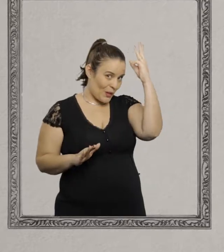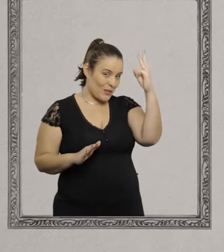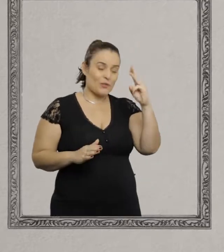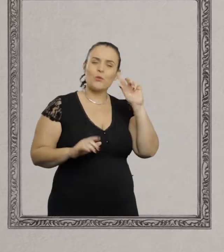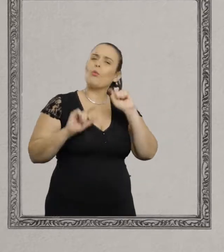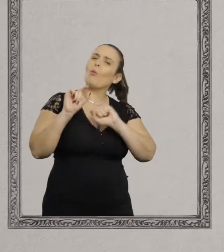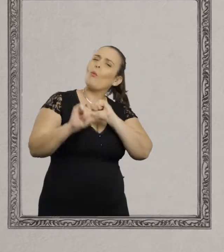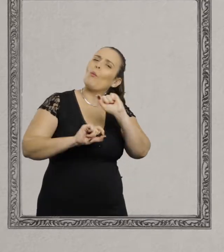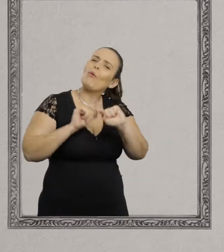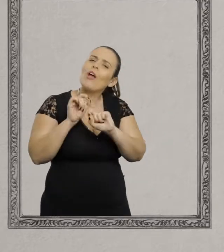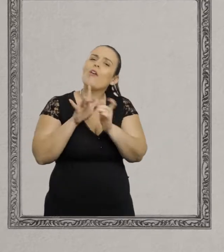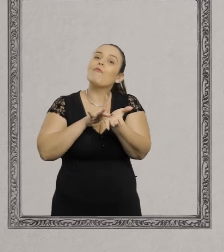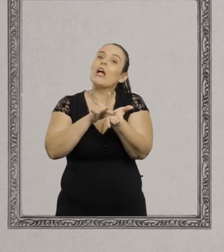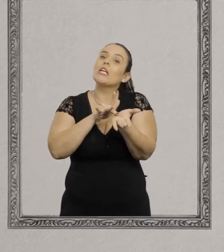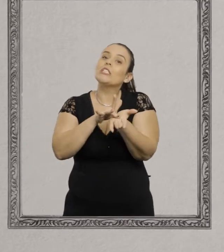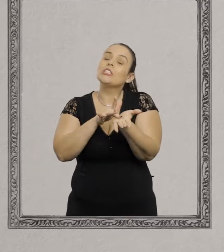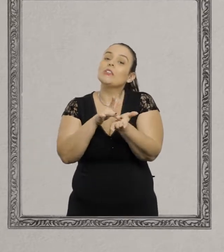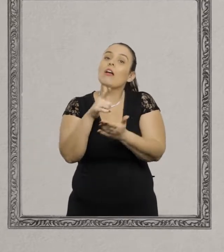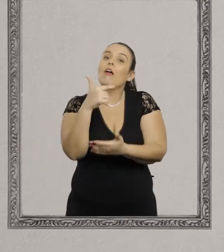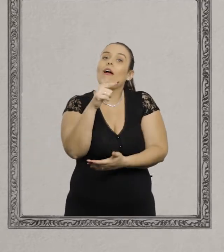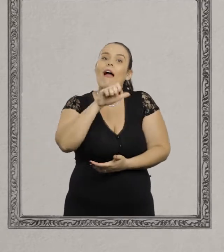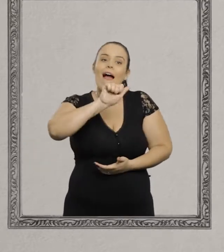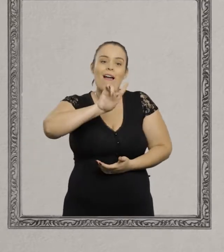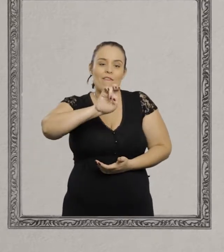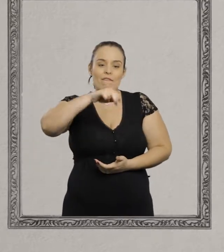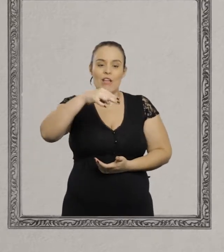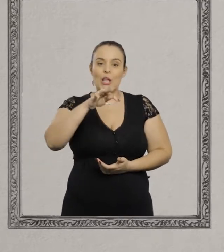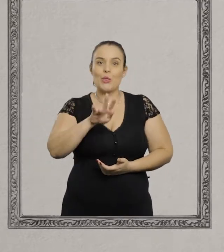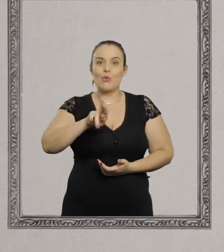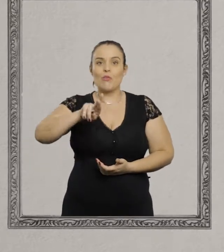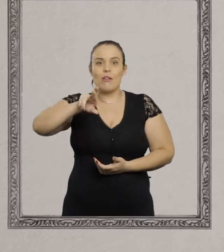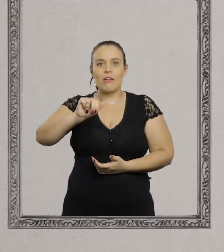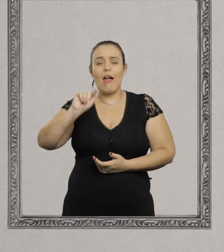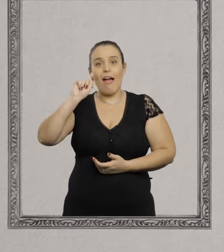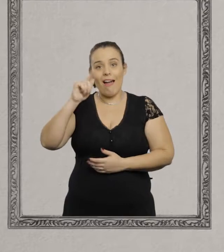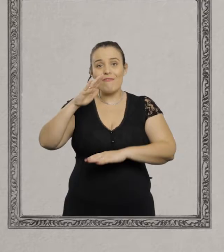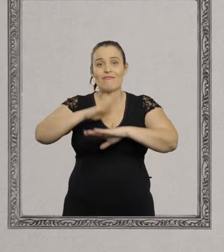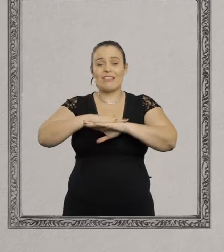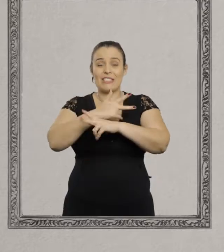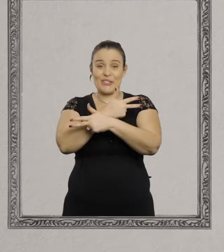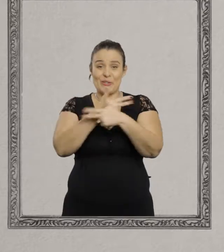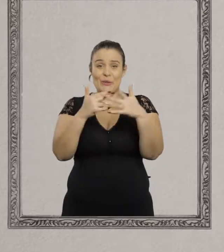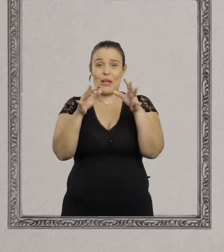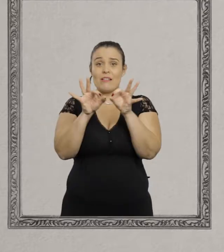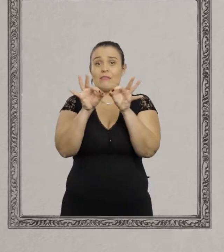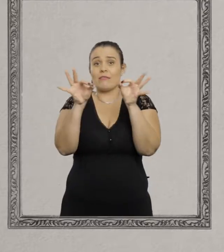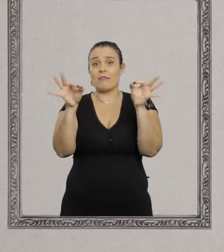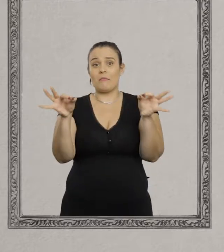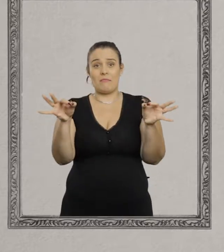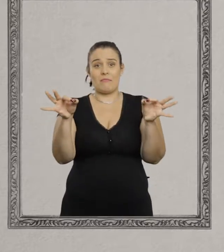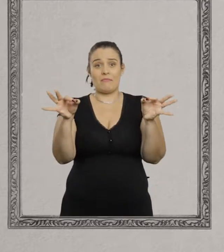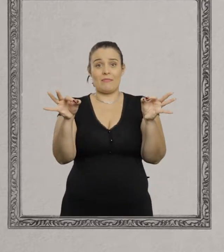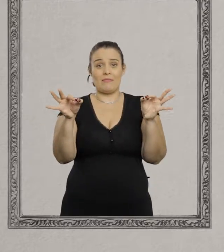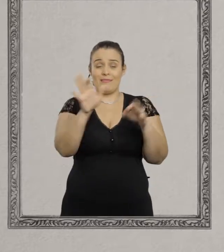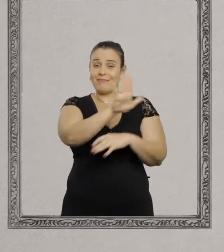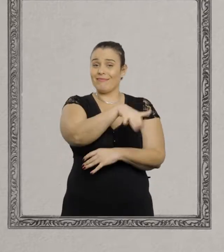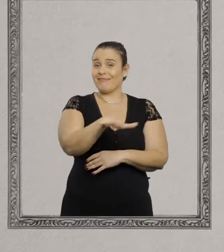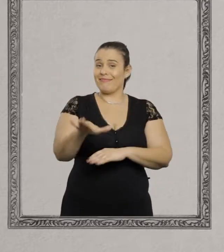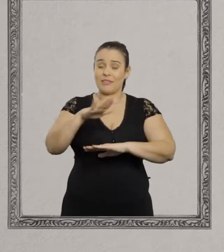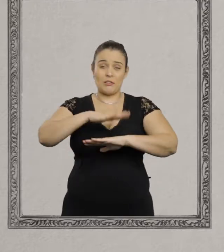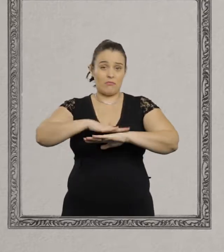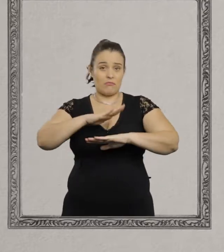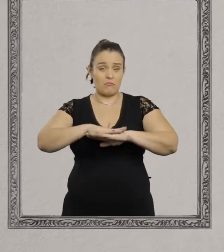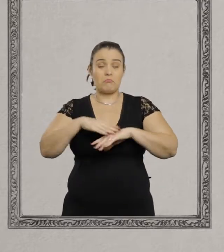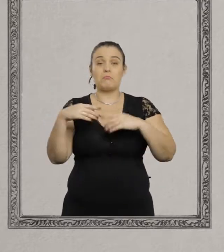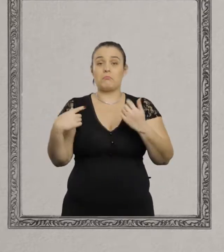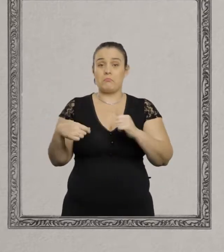a ajuda de Wendy. A brincadeira era fingir que não existiam aventuras. Era fazer as coisas simples que